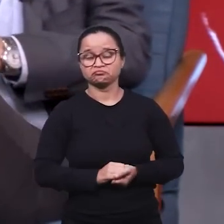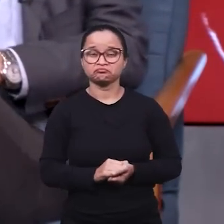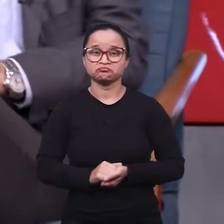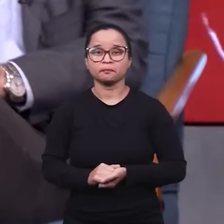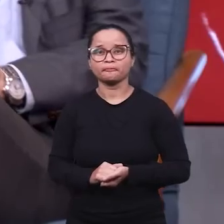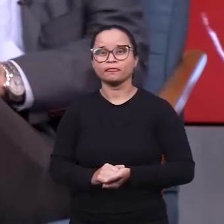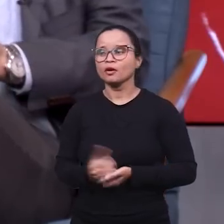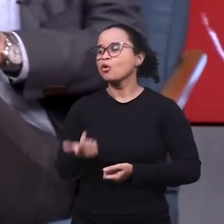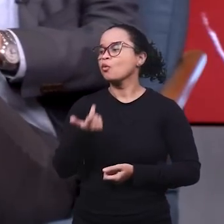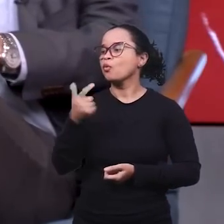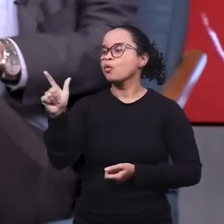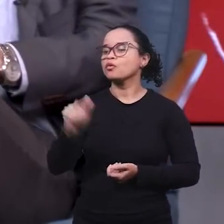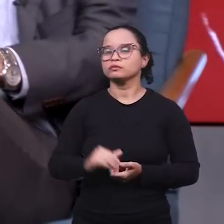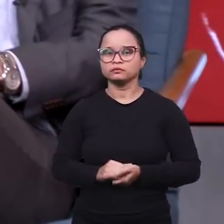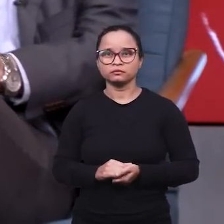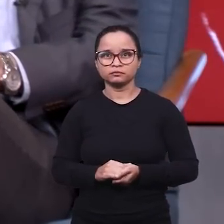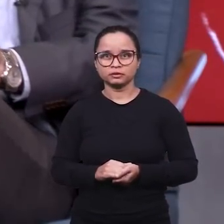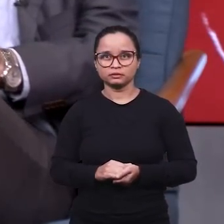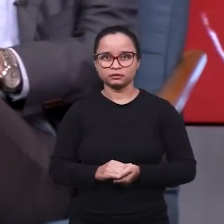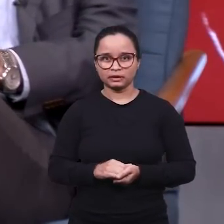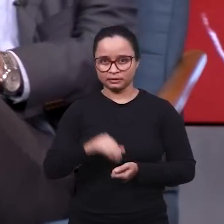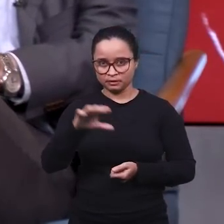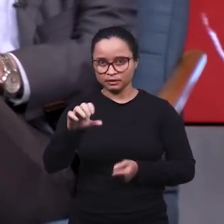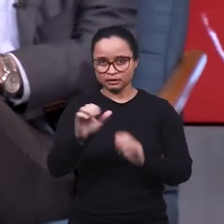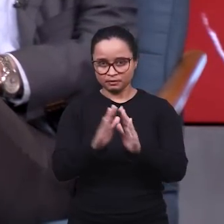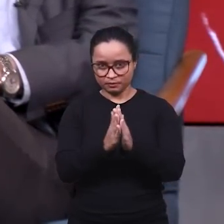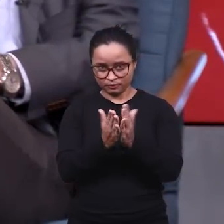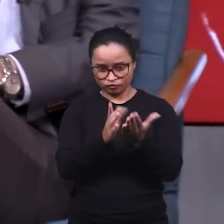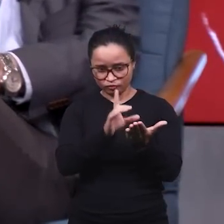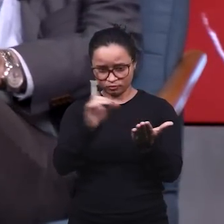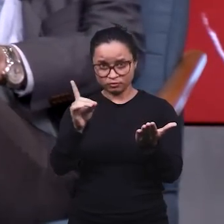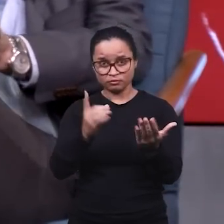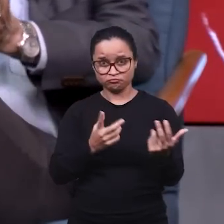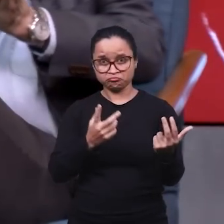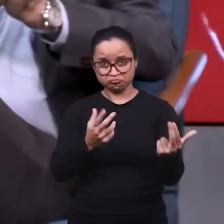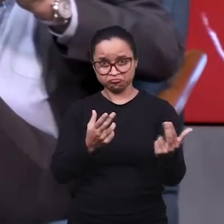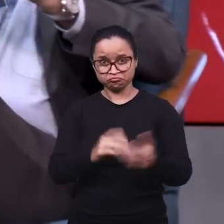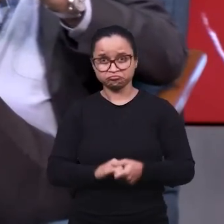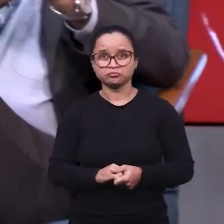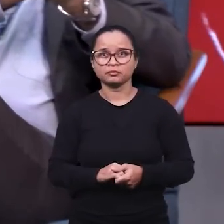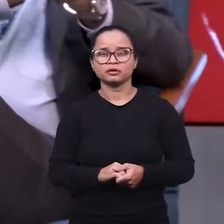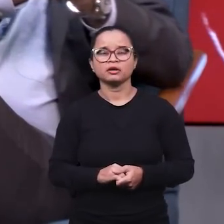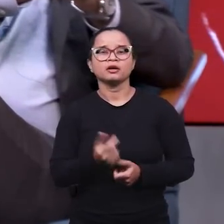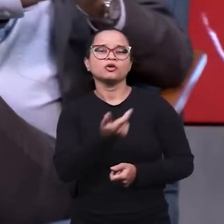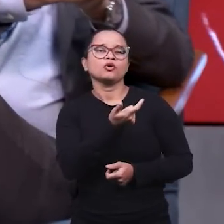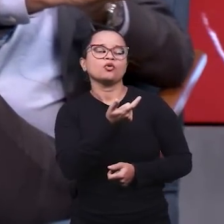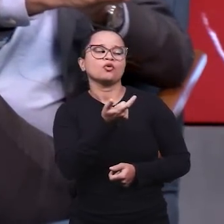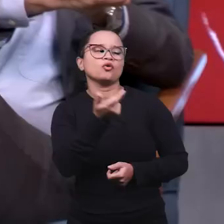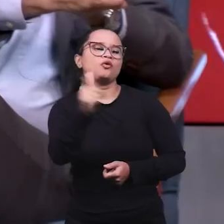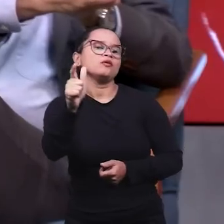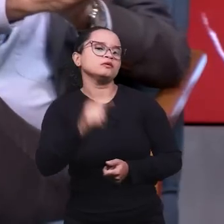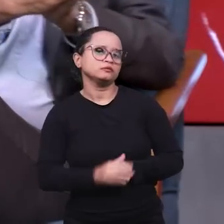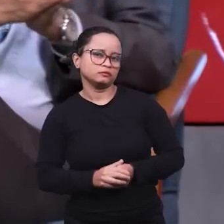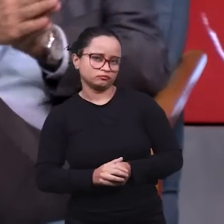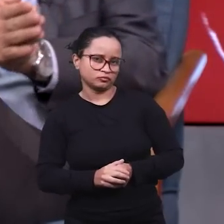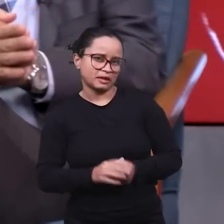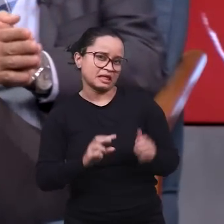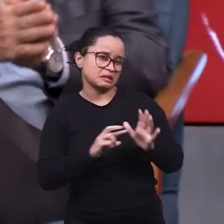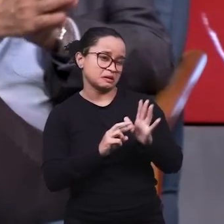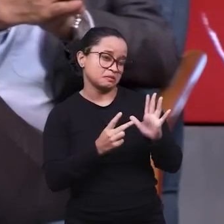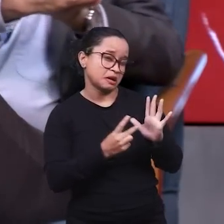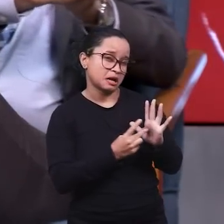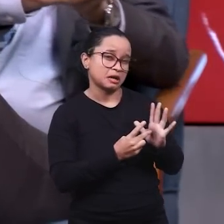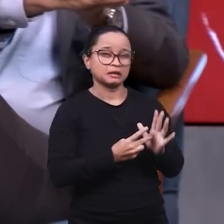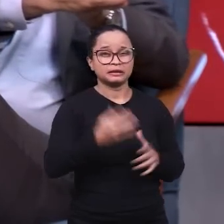outro vem e pega aquela mesma palavra ali e dá uma outra conotação. Ele entra com